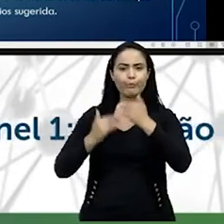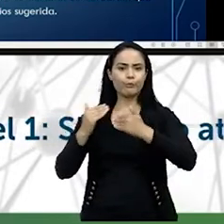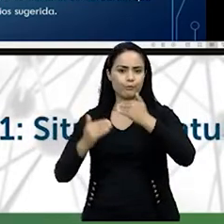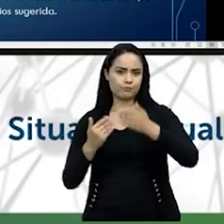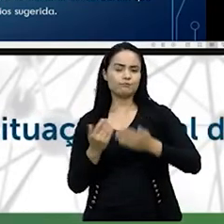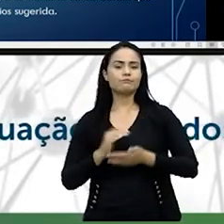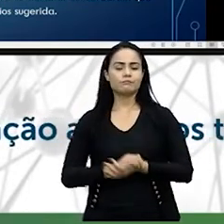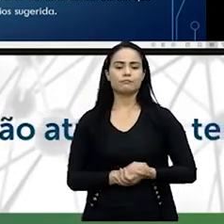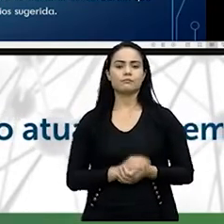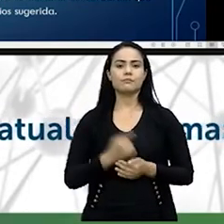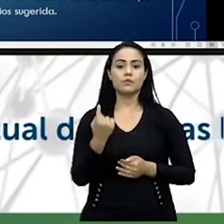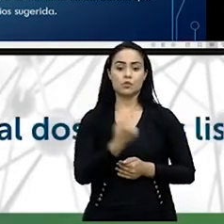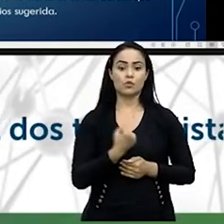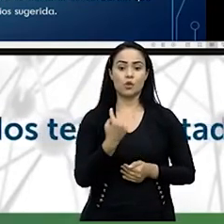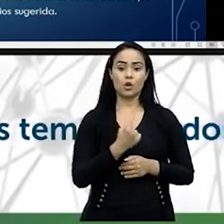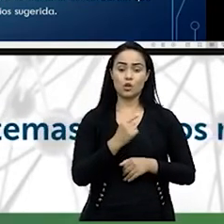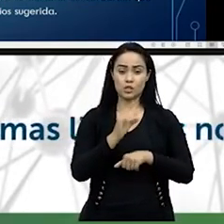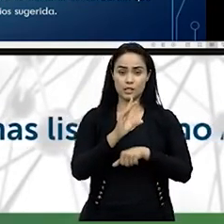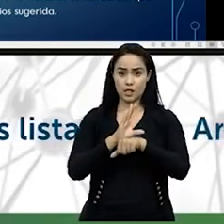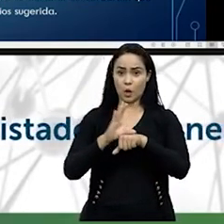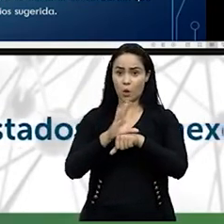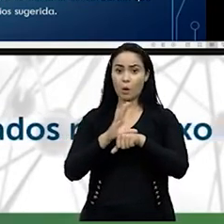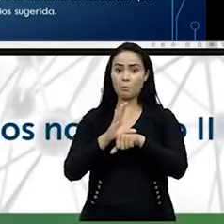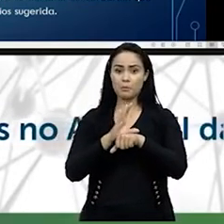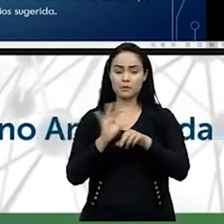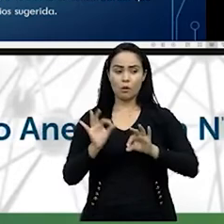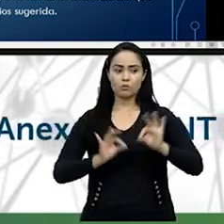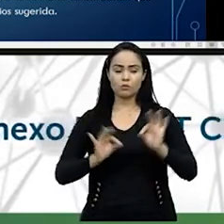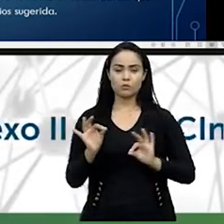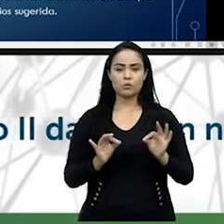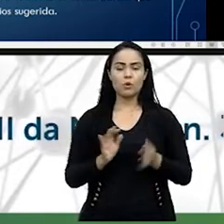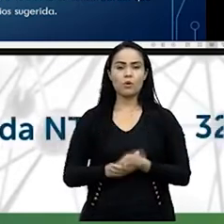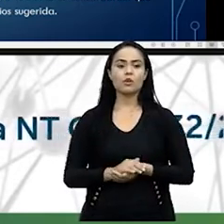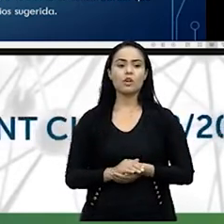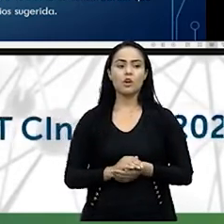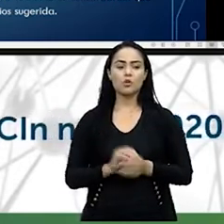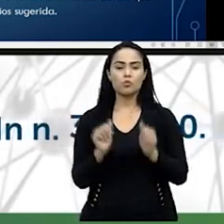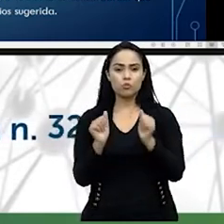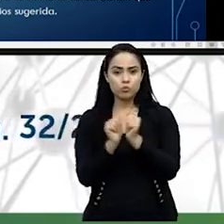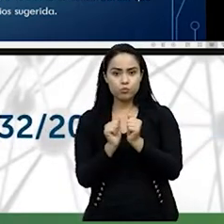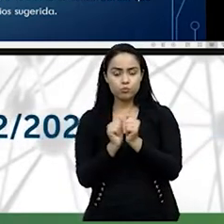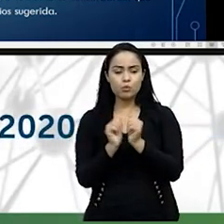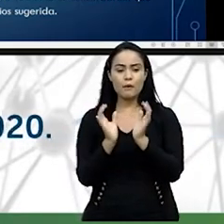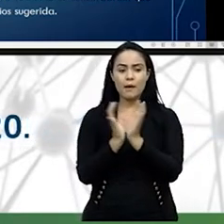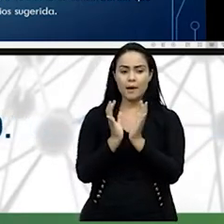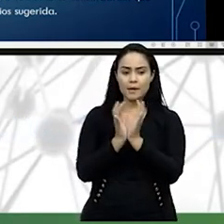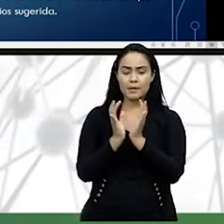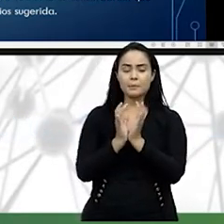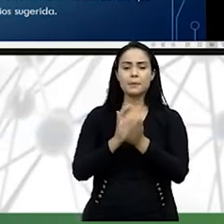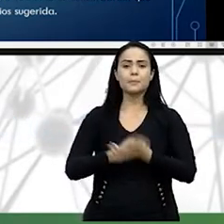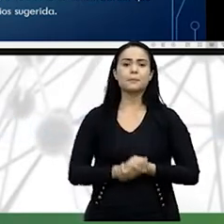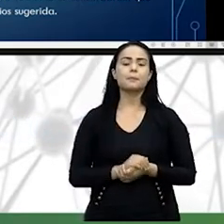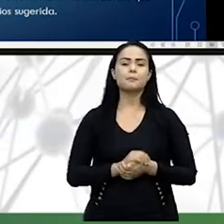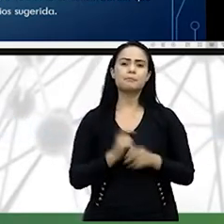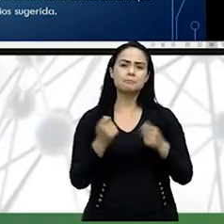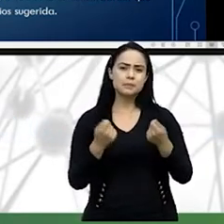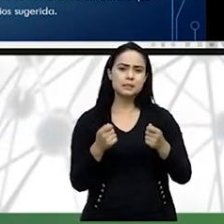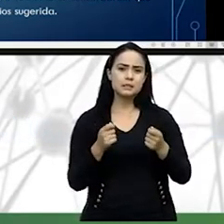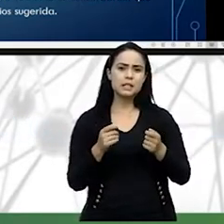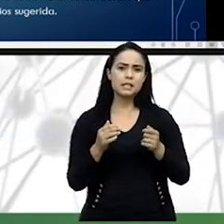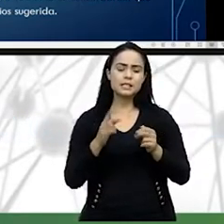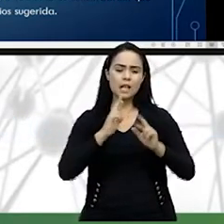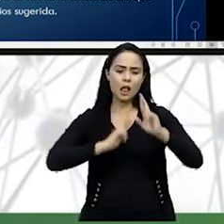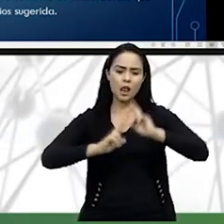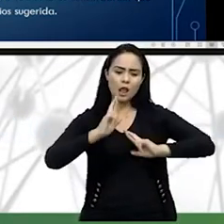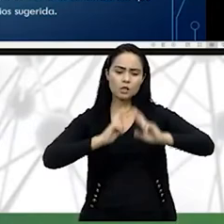nós, da comissão gestora, juntamente aqui com a equipe do NUJAPNAC, sensibilizaríamos, né, os relatores, os